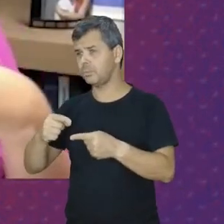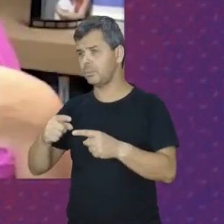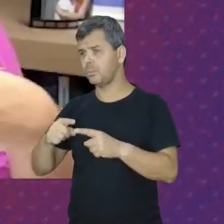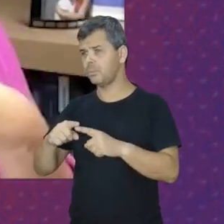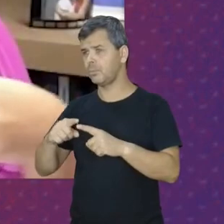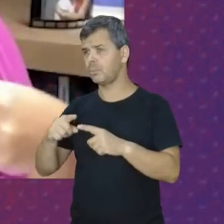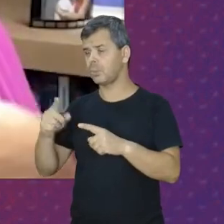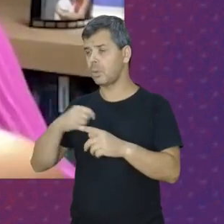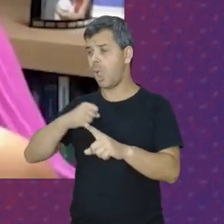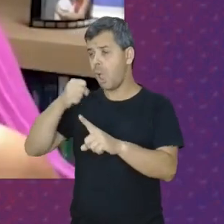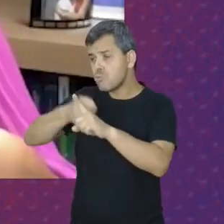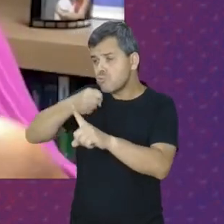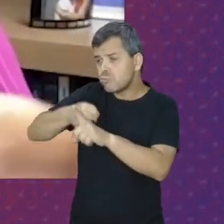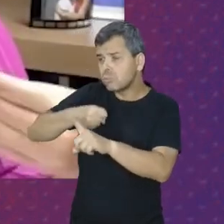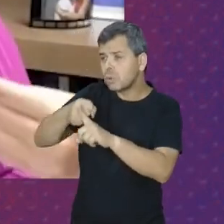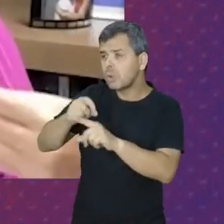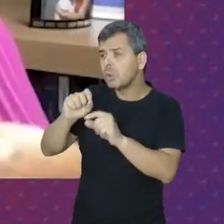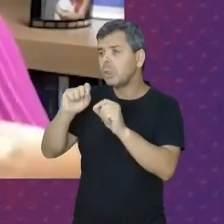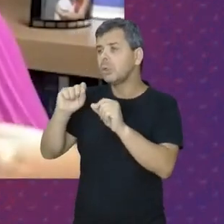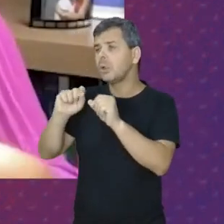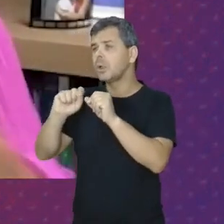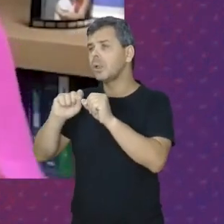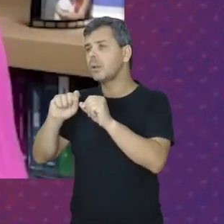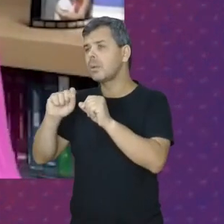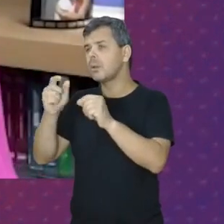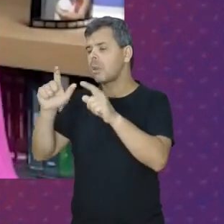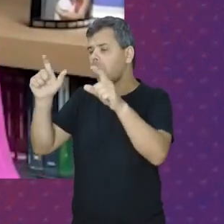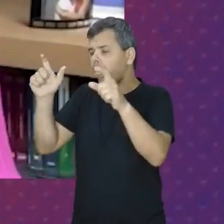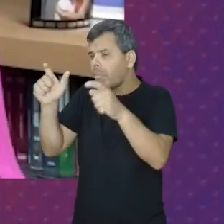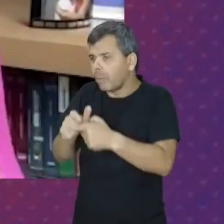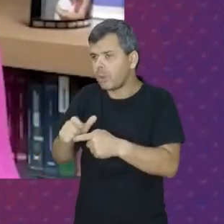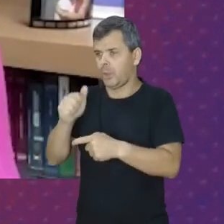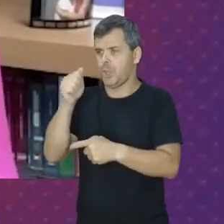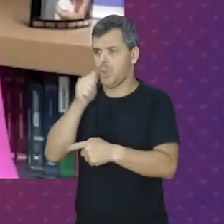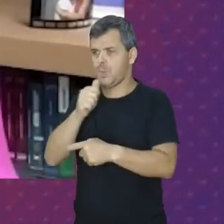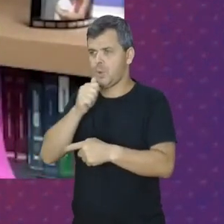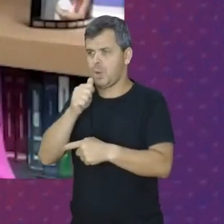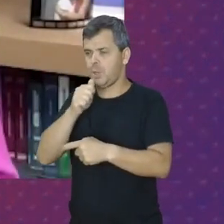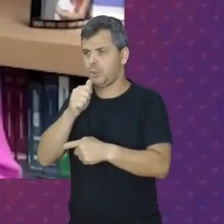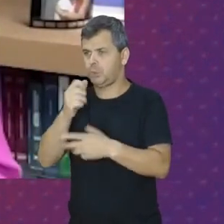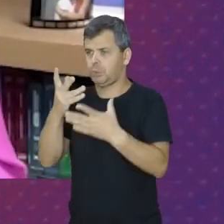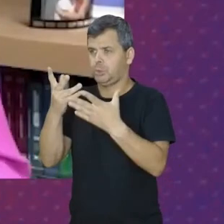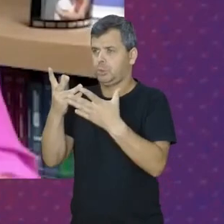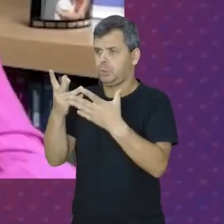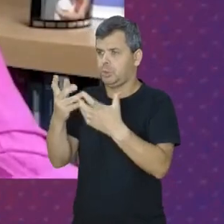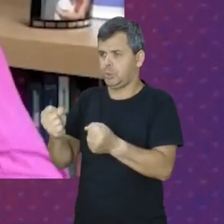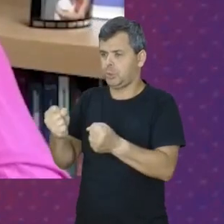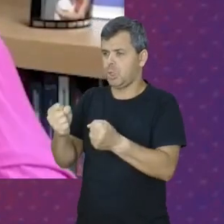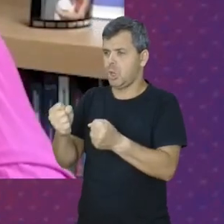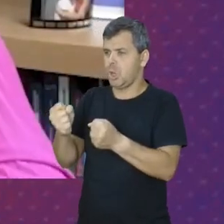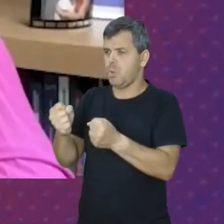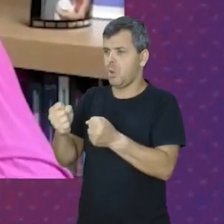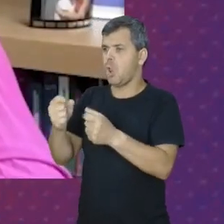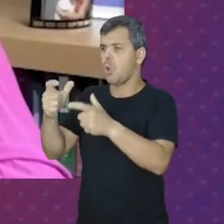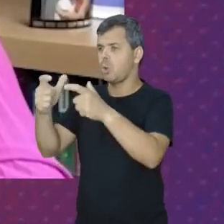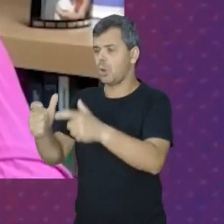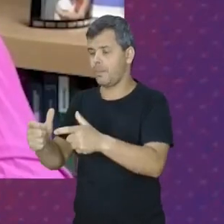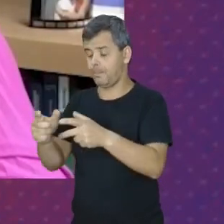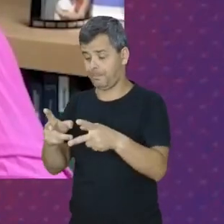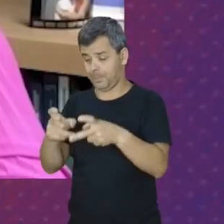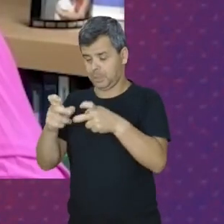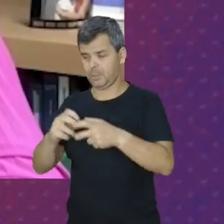né? Uma agressão vem junto com a sua diminuição da possibilidade de ocupar esse espaço.